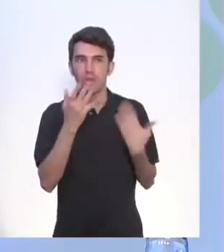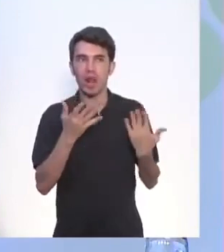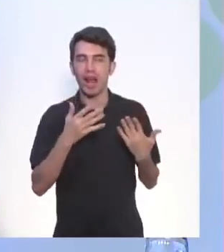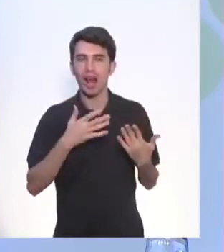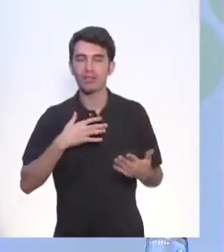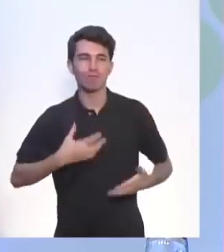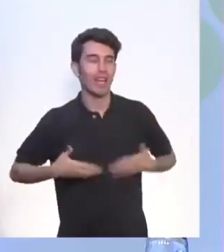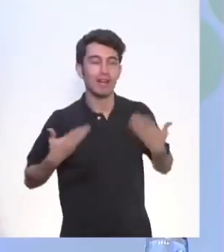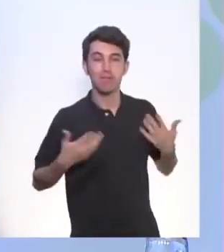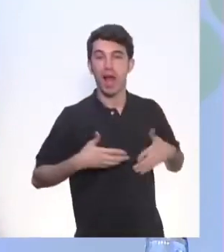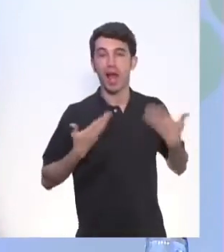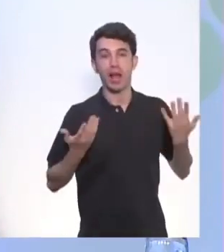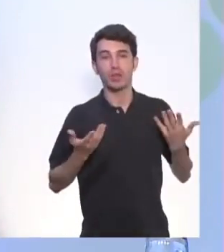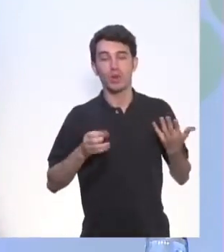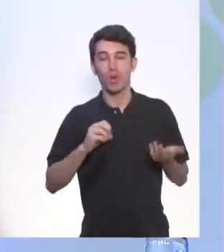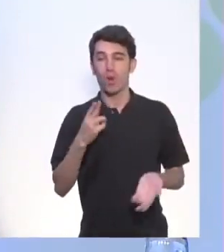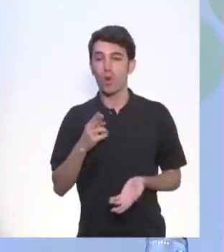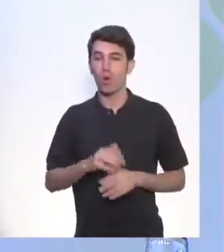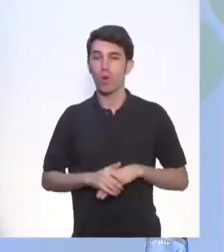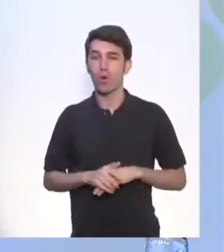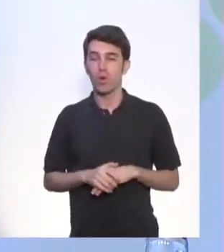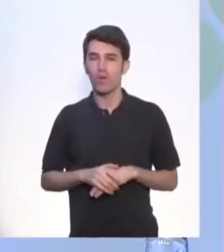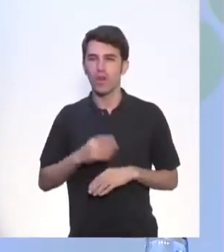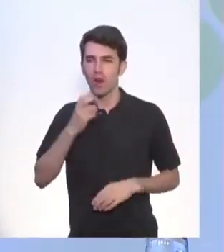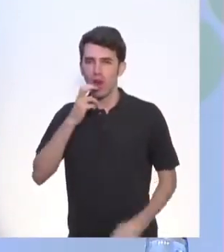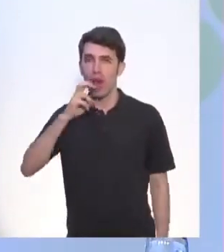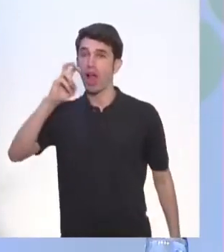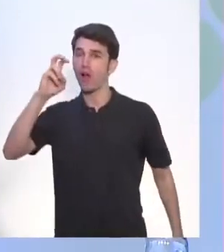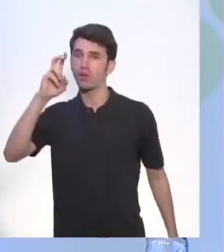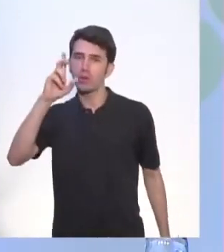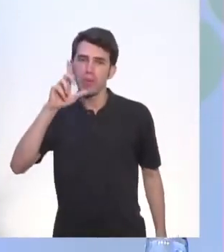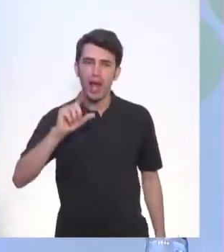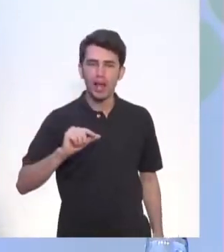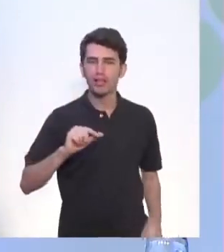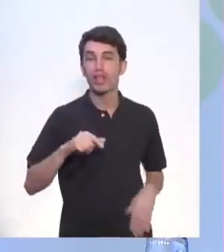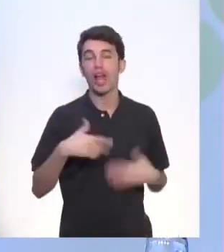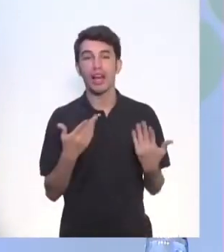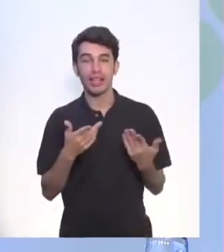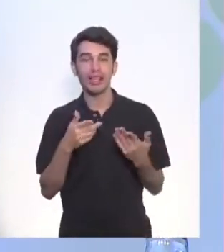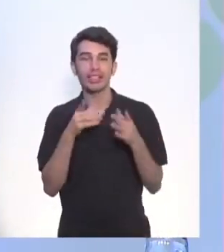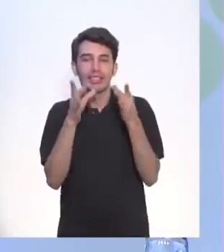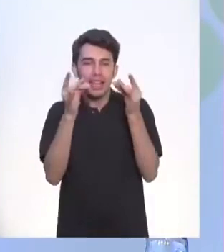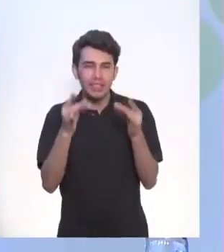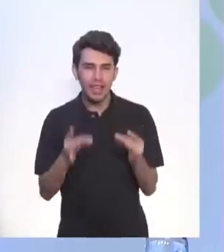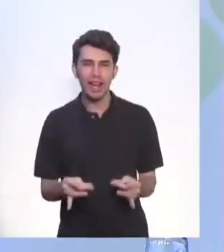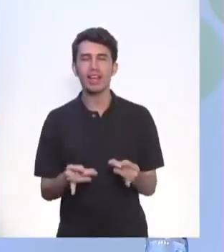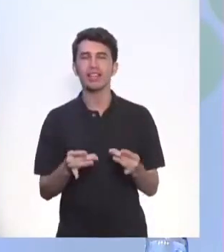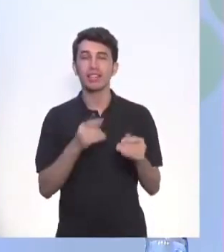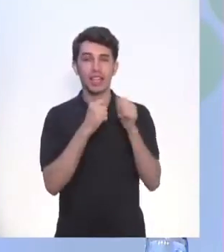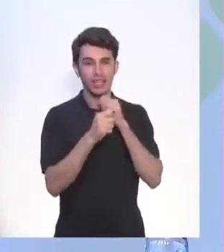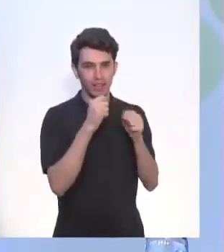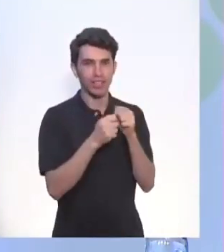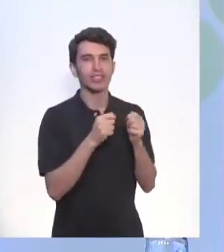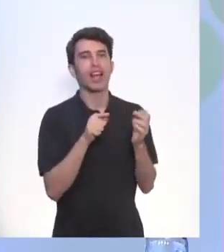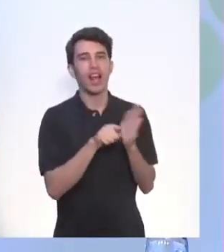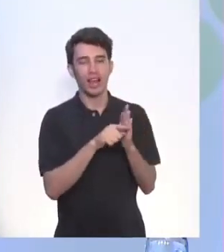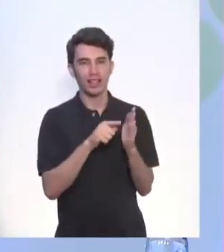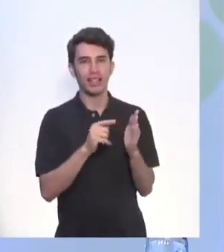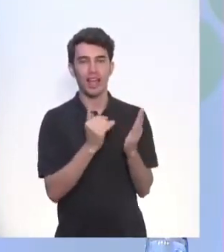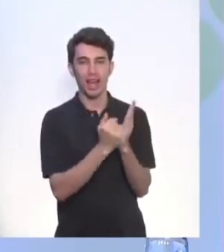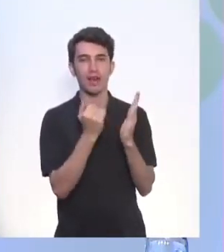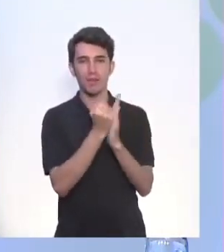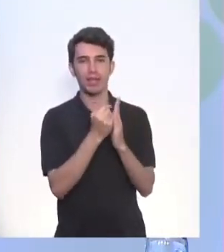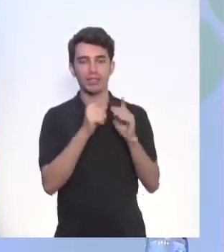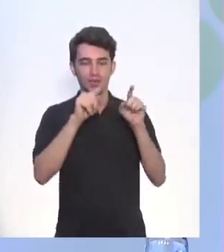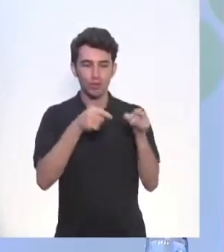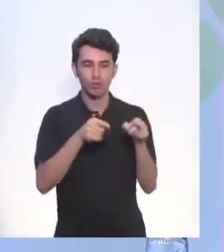com entusiasmo, ou falou alto, baixo, então esses vão dar o detalhe da nossa entrevista aí. Agora que nós já vimos aí